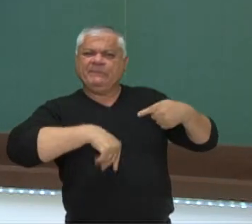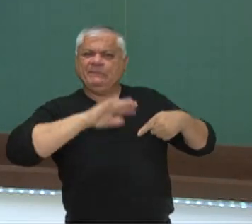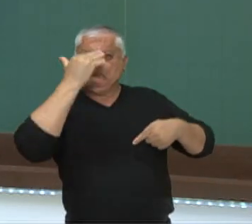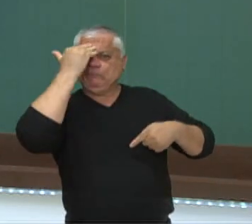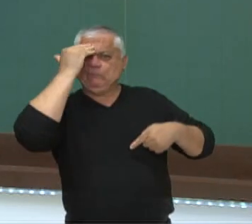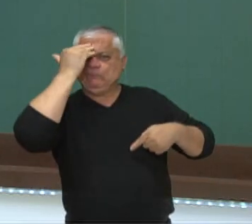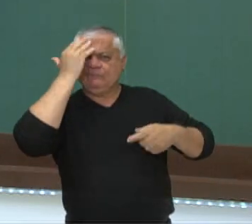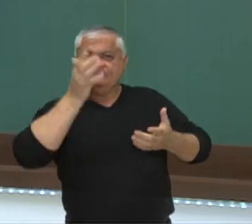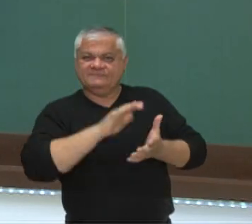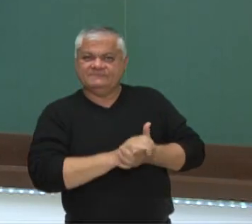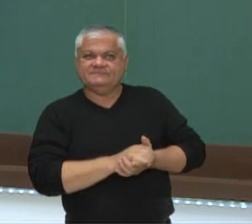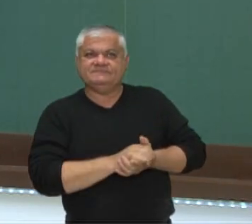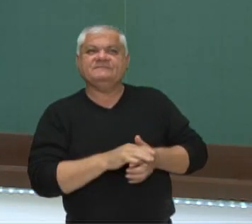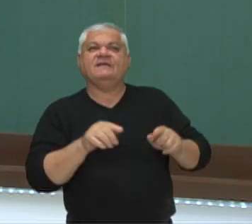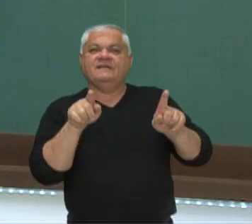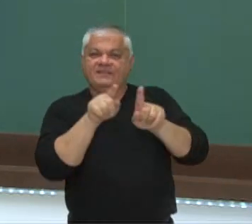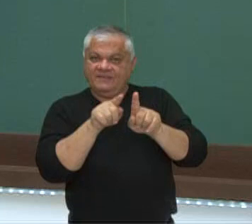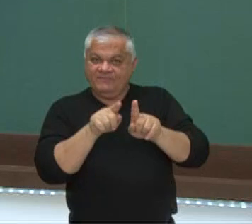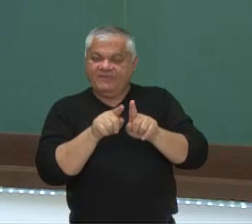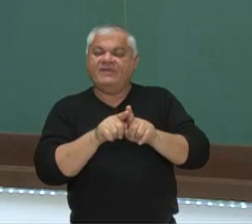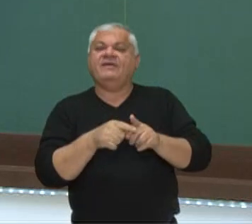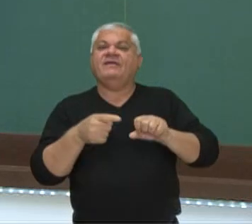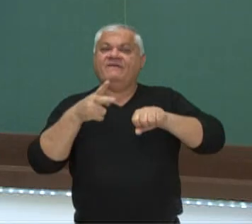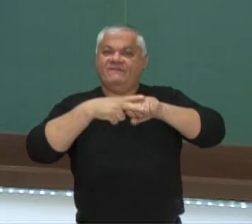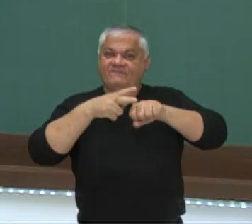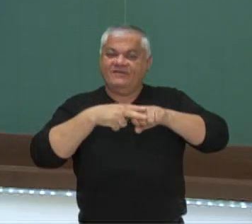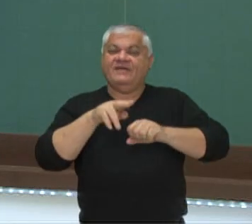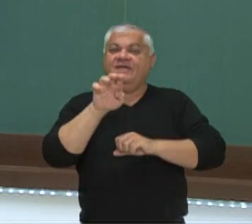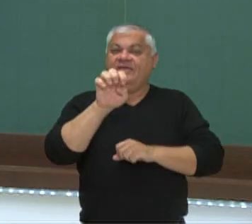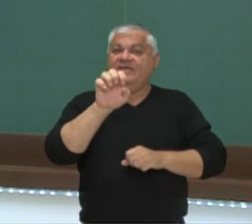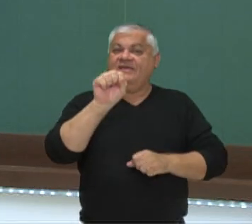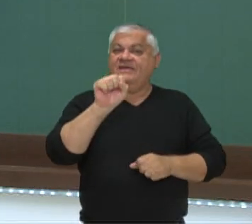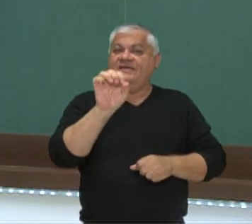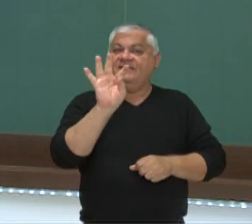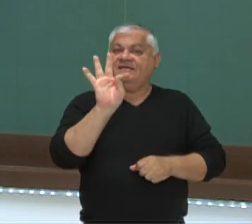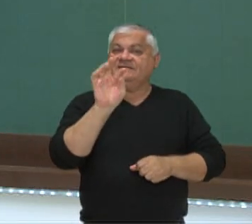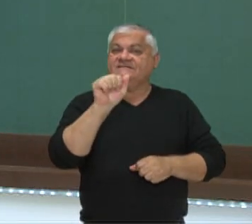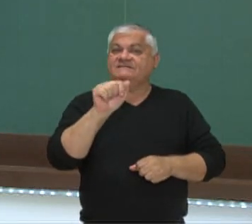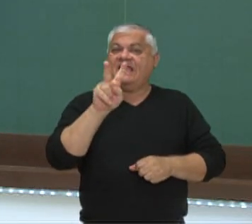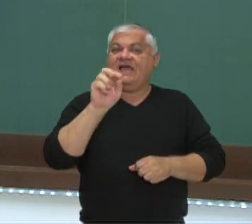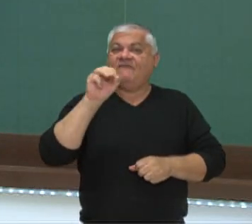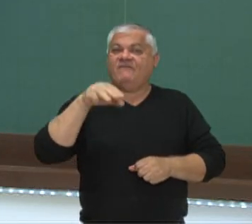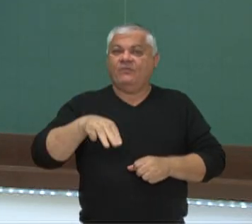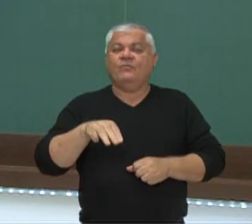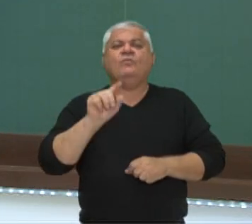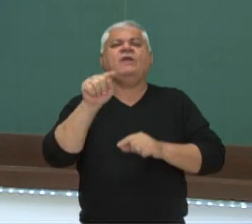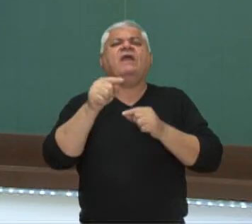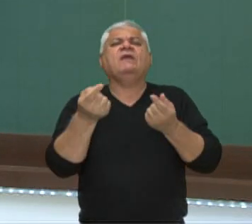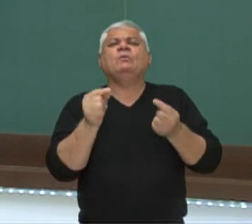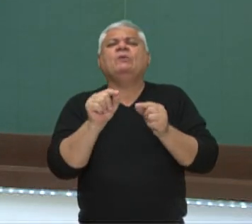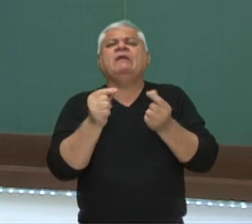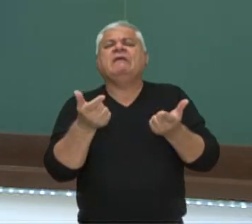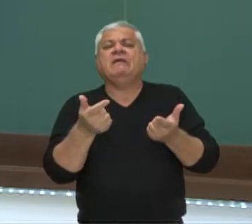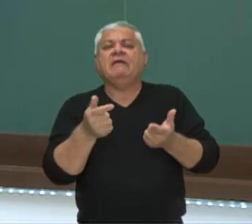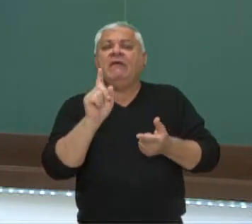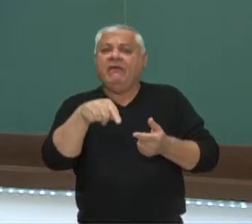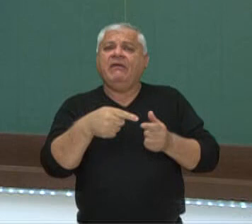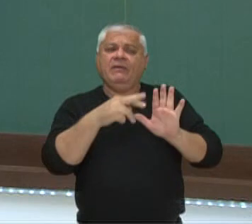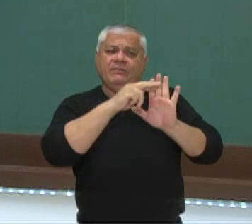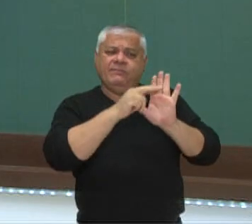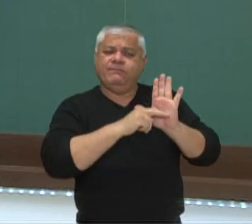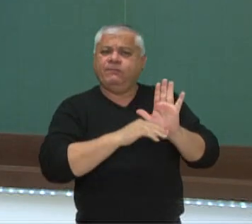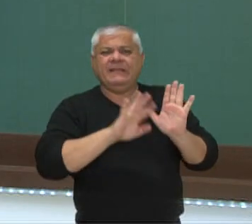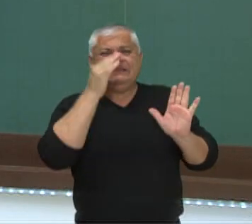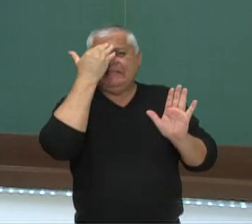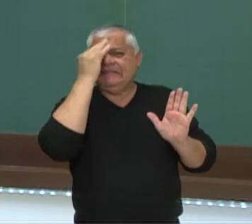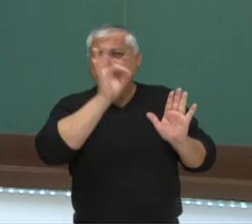incompreensíveis. Da mesma forma, temos uma oração, o estavam. Quem estavam incompreensíveis? As instruções, o